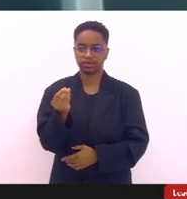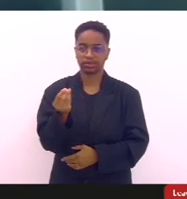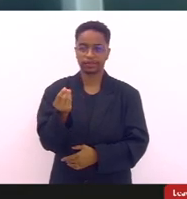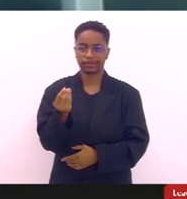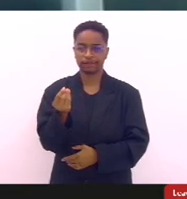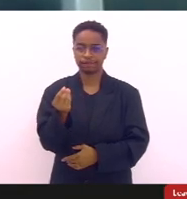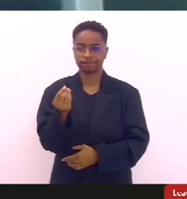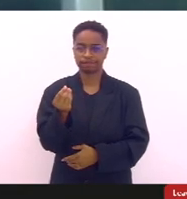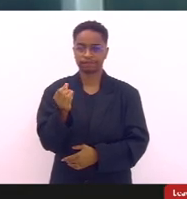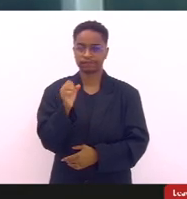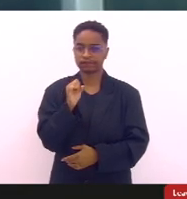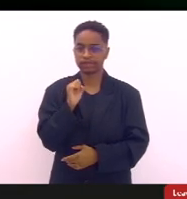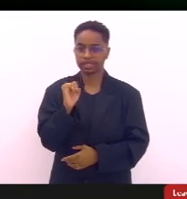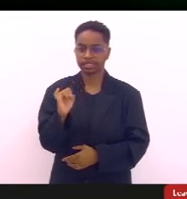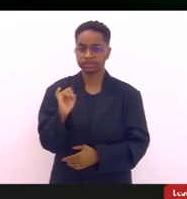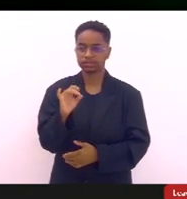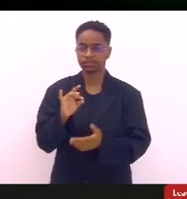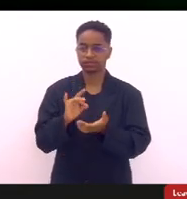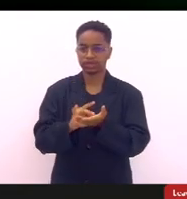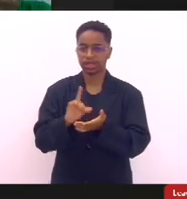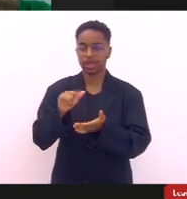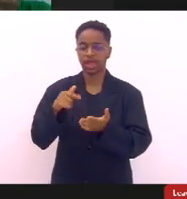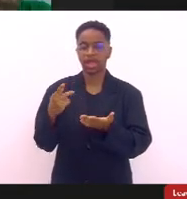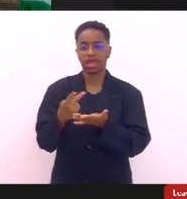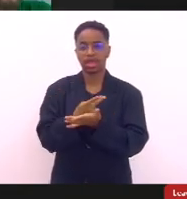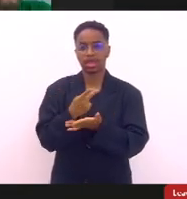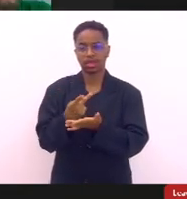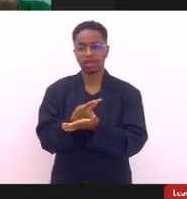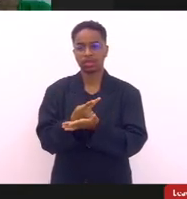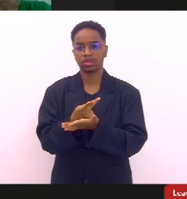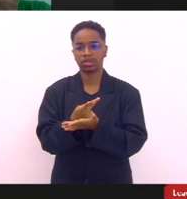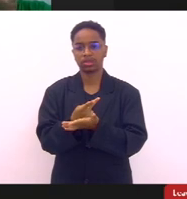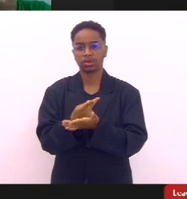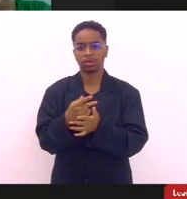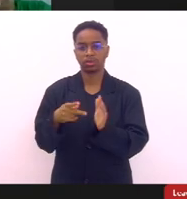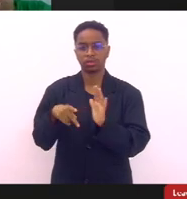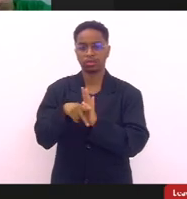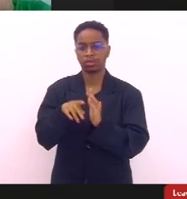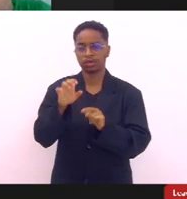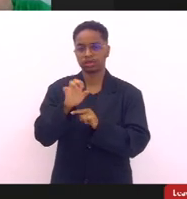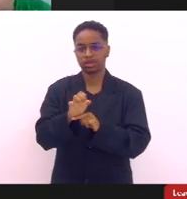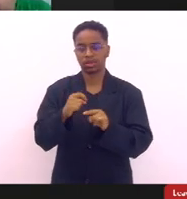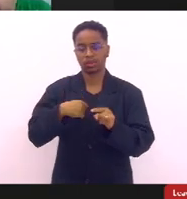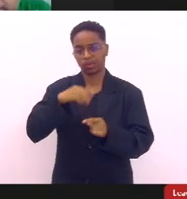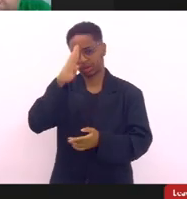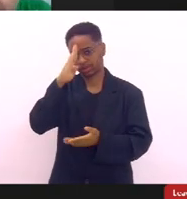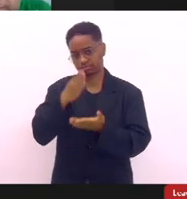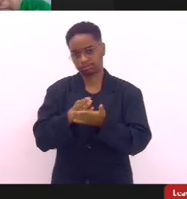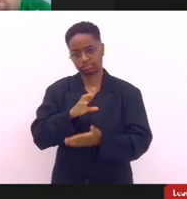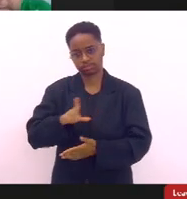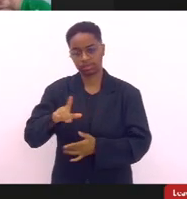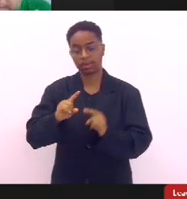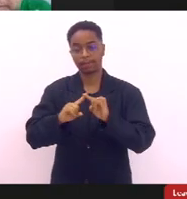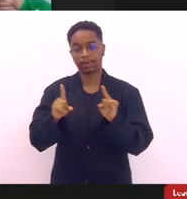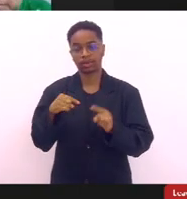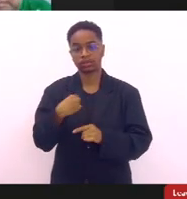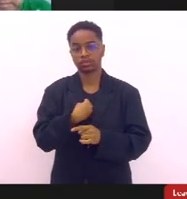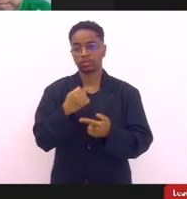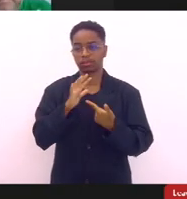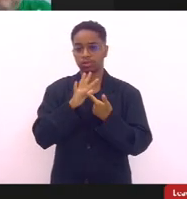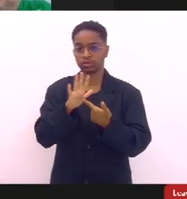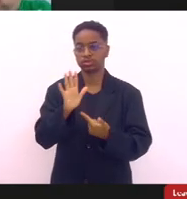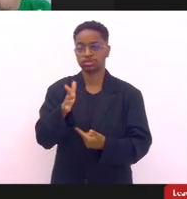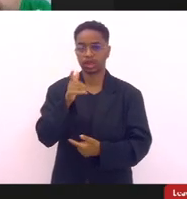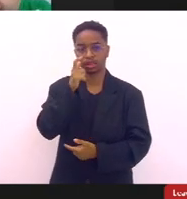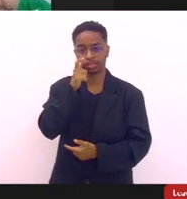Se isso é um erro, uma negligência do Estado, não acredito que seja isso. A gente já mostrou o